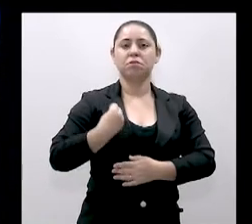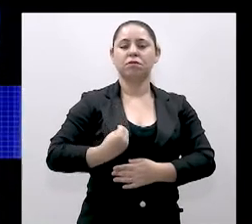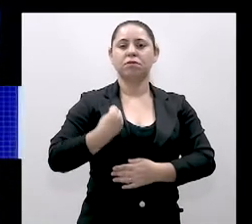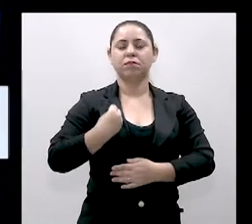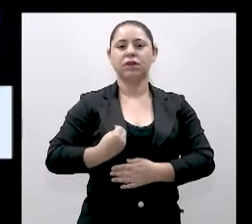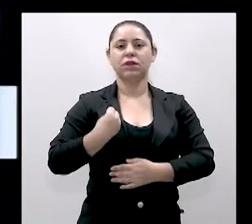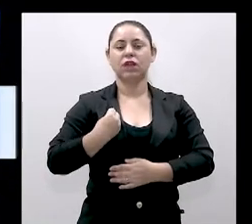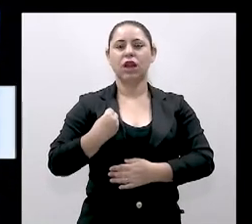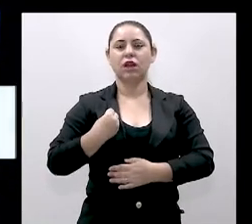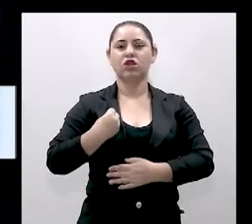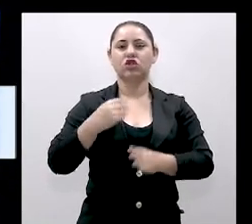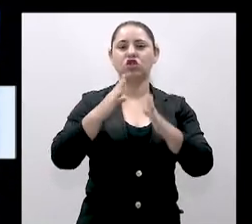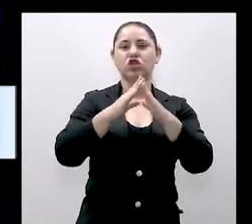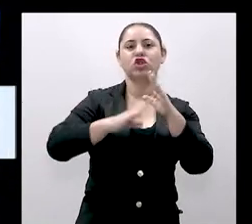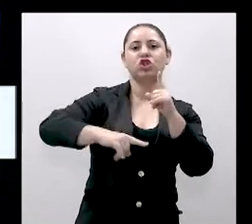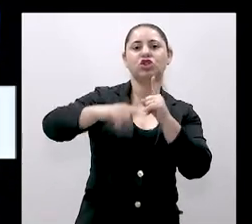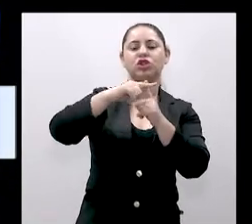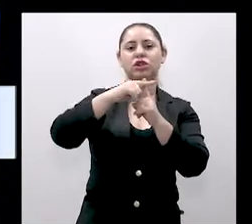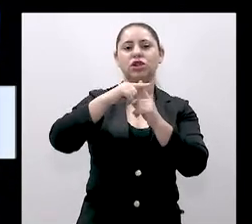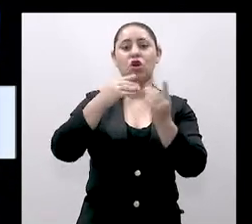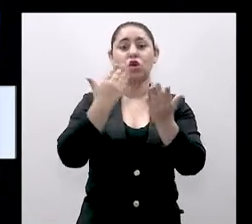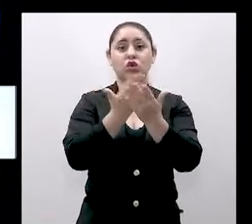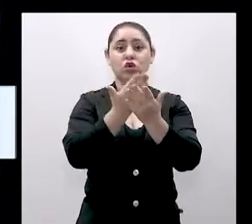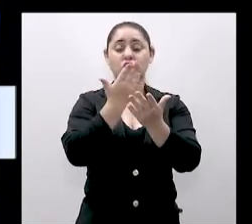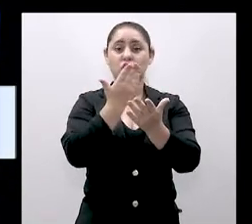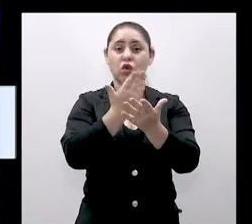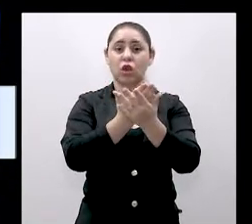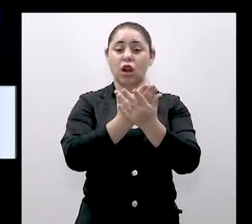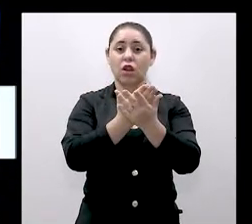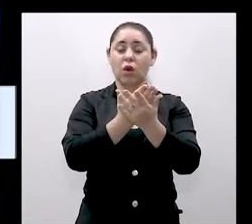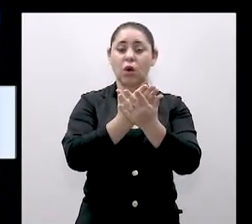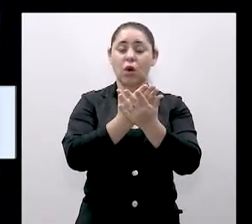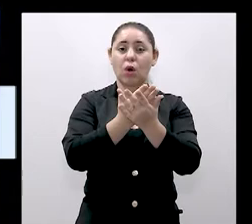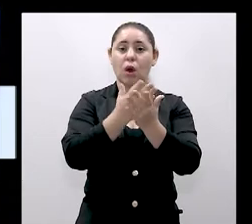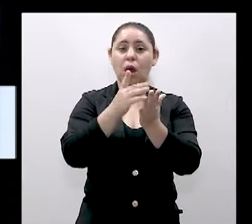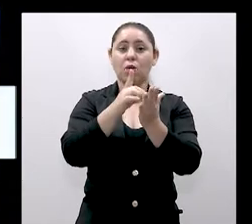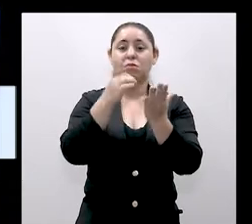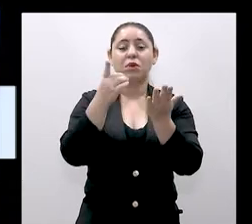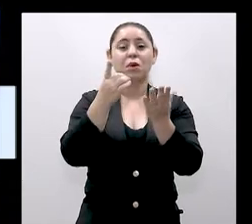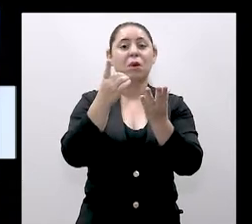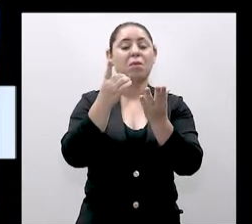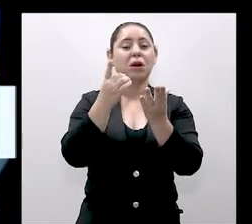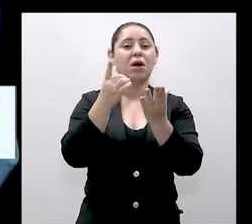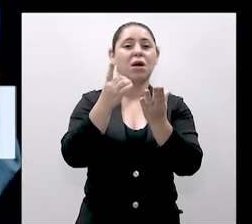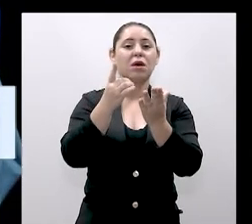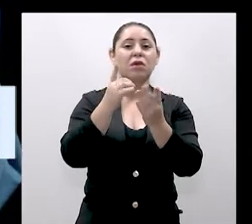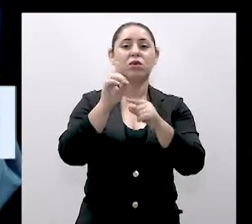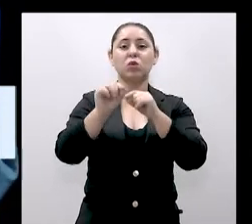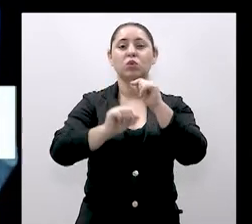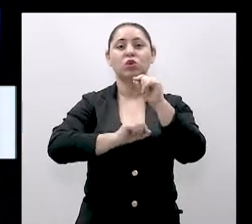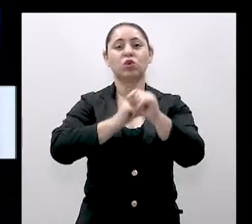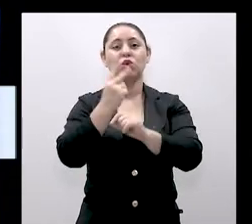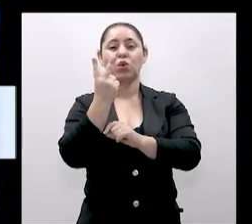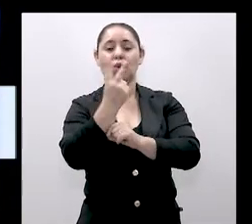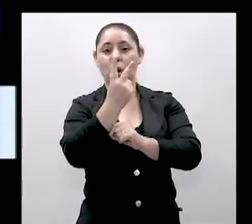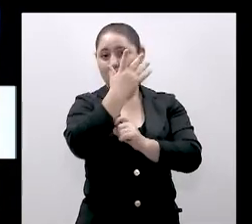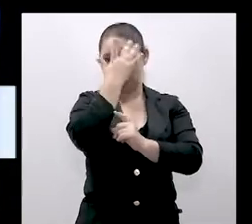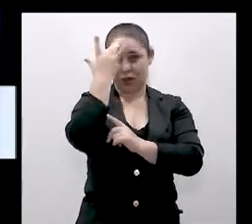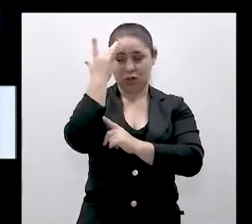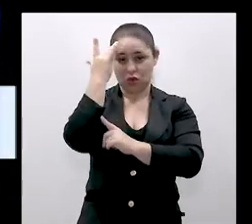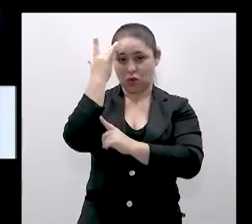comecei a participar de célula de igreja e hoje eu tô estudando a Bíblia com dois teólogos